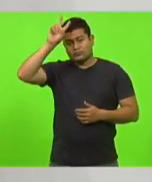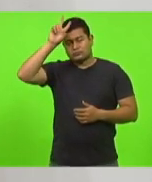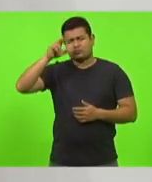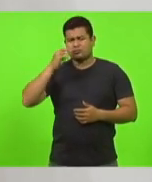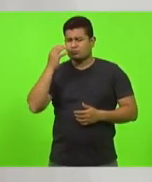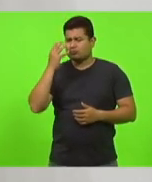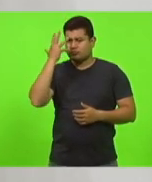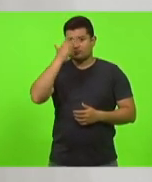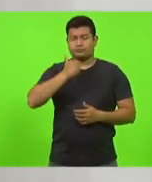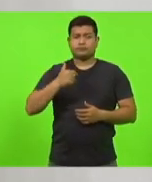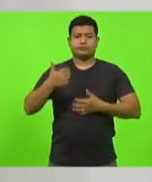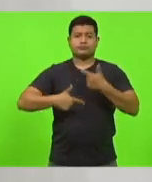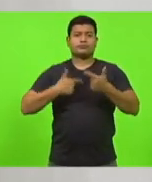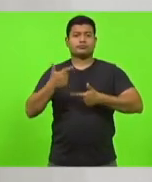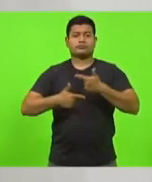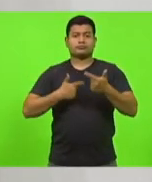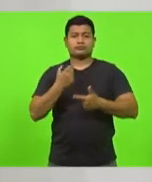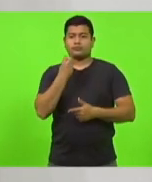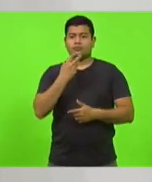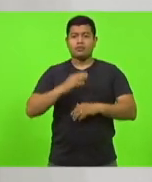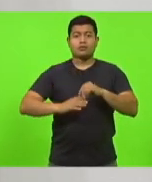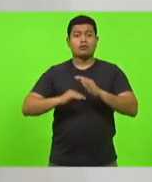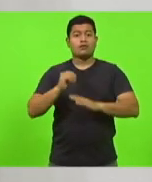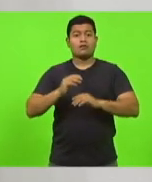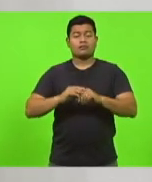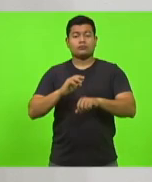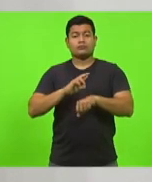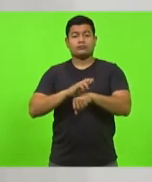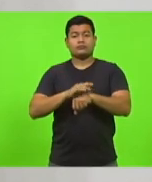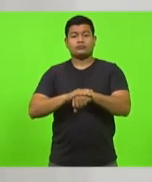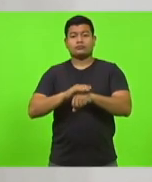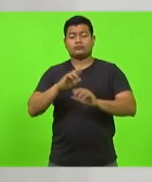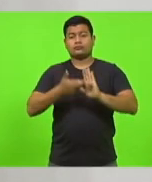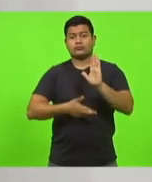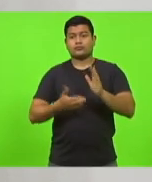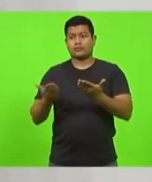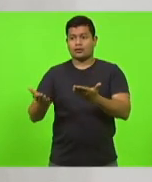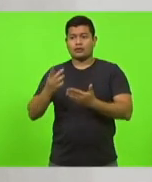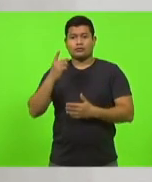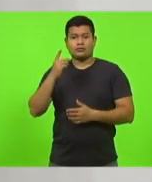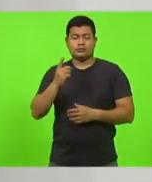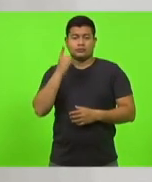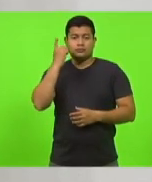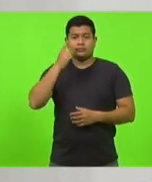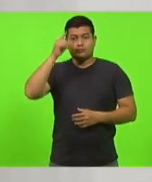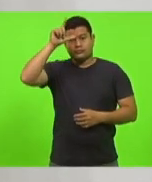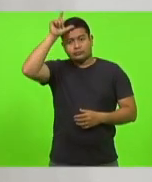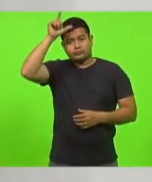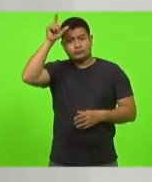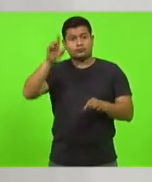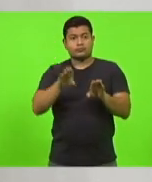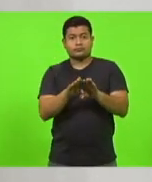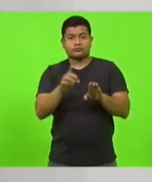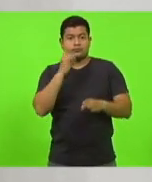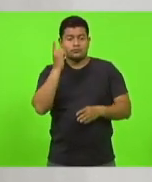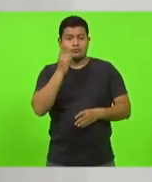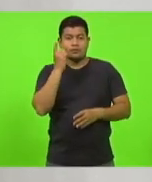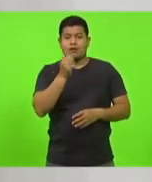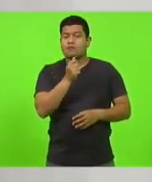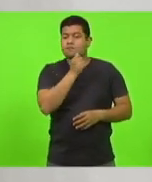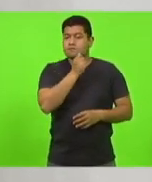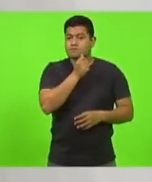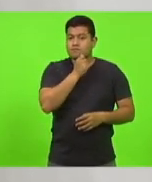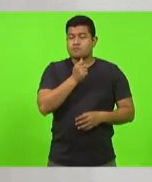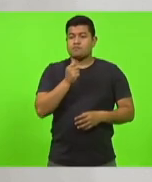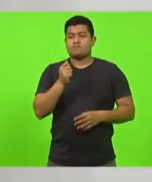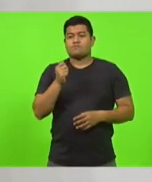matéria. Aqui nós temos a presença do deputado Lima, que foi vice-presidente, deputada Campagnolo, deputado Gerri,